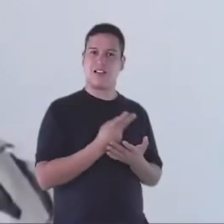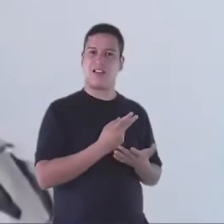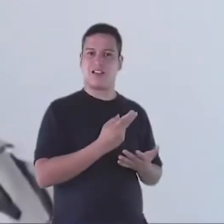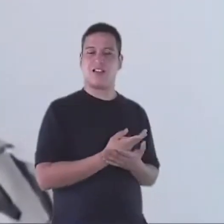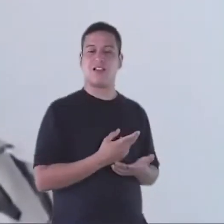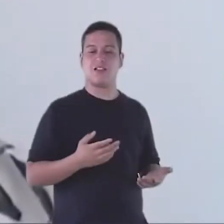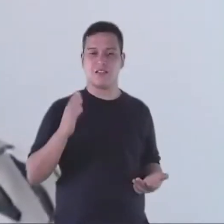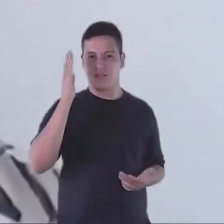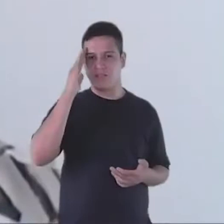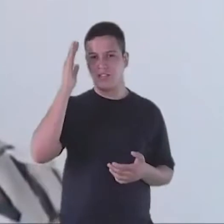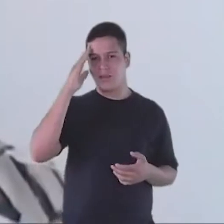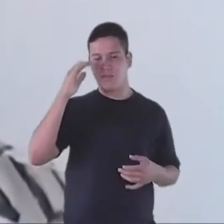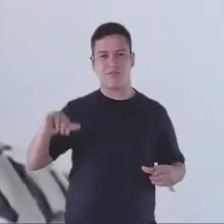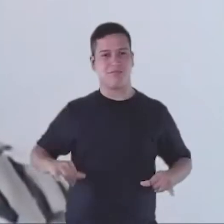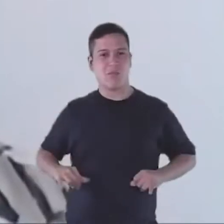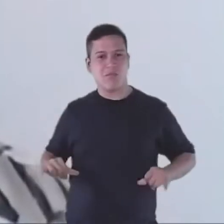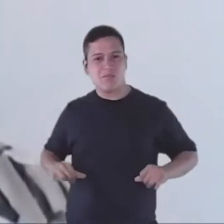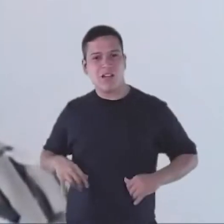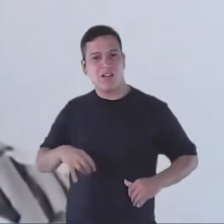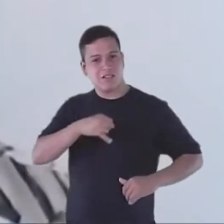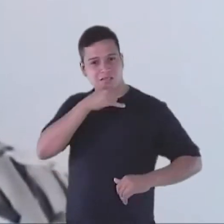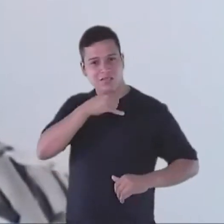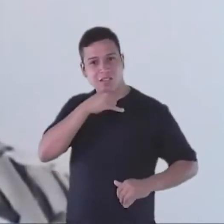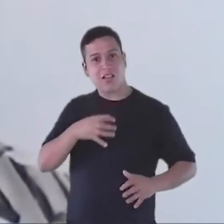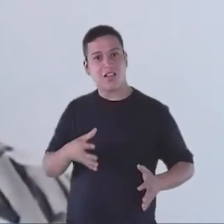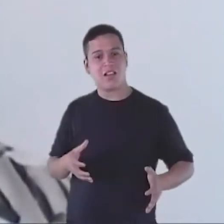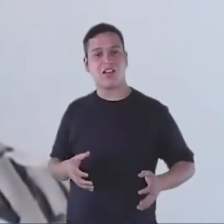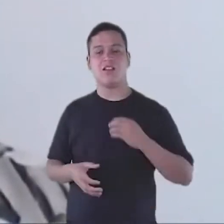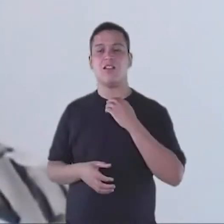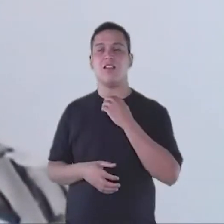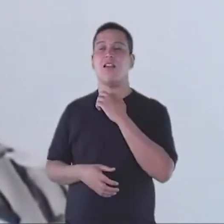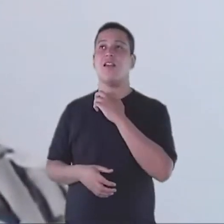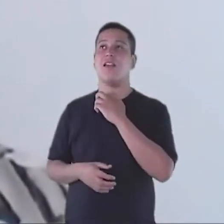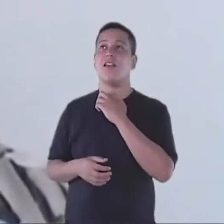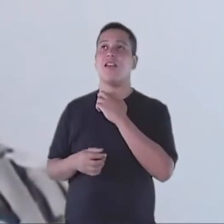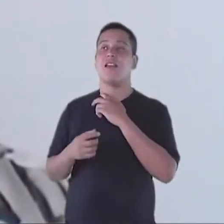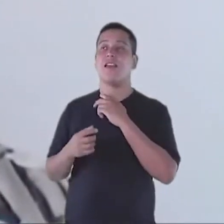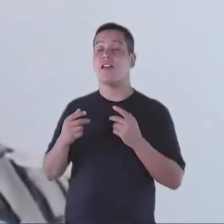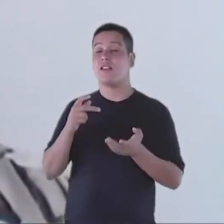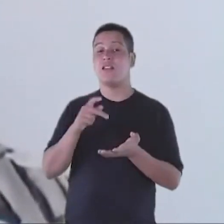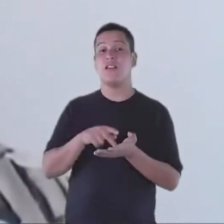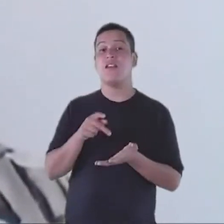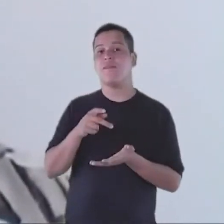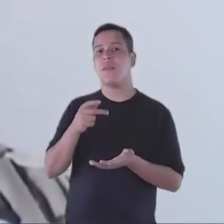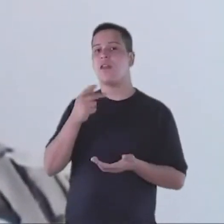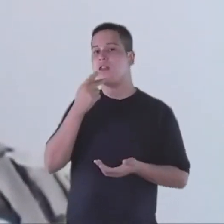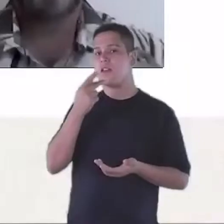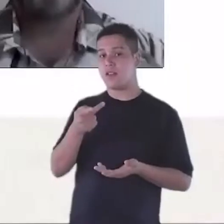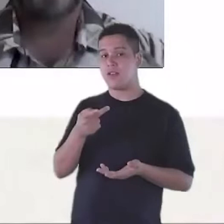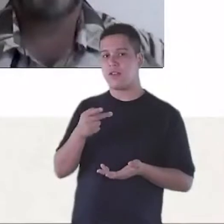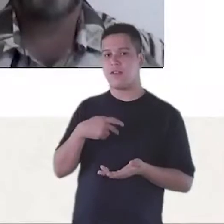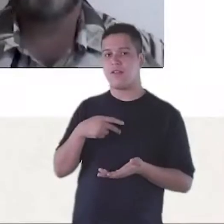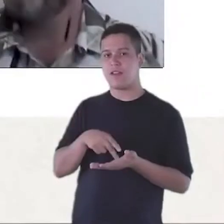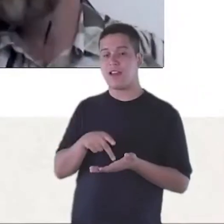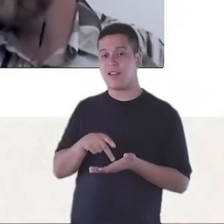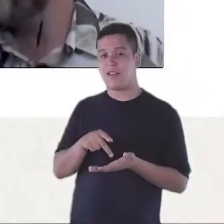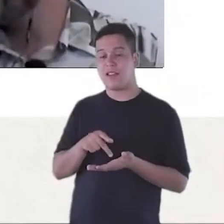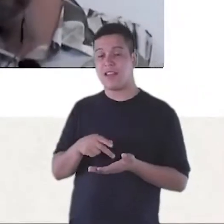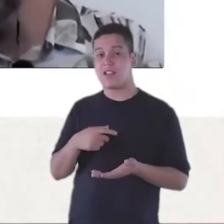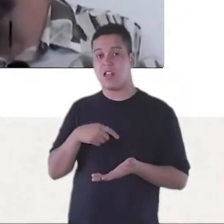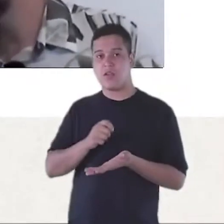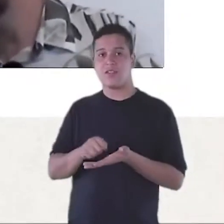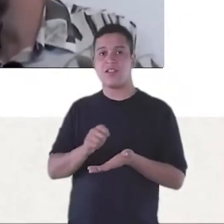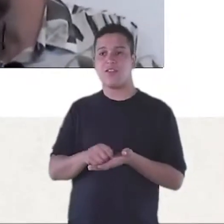isso foi a minha solidariedade com toda mãe que perdeu o filho. Lê aí, Carpi,